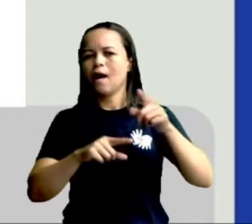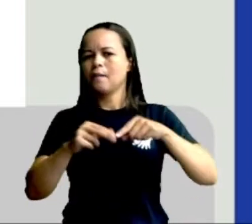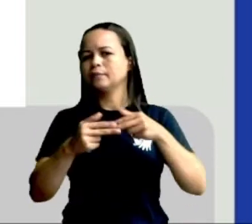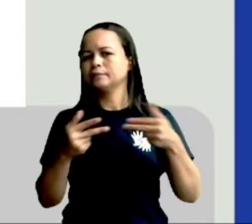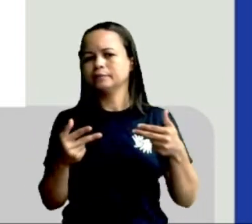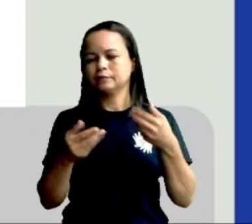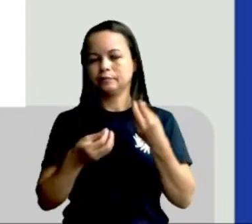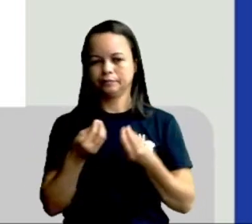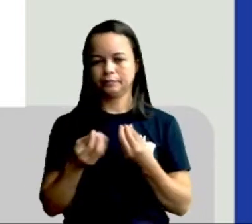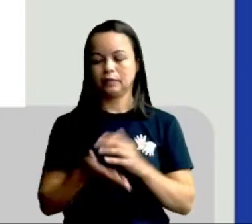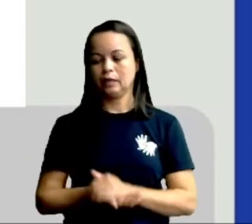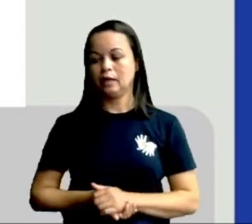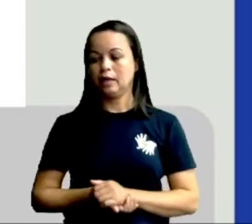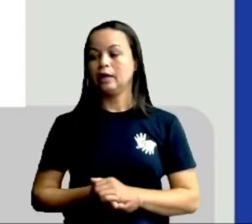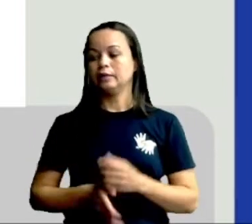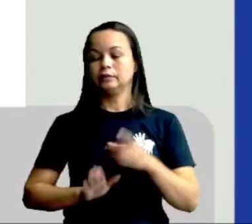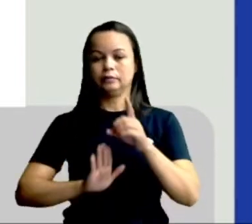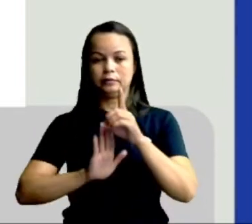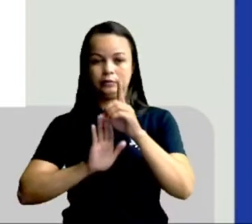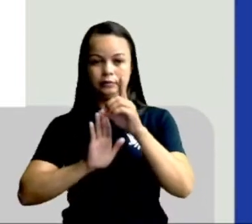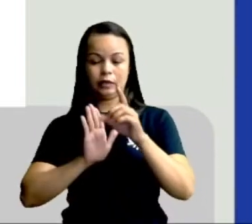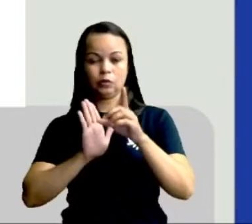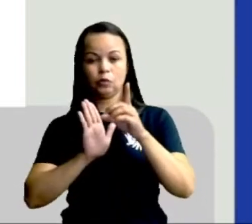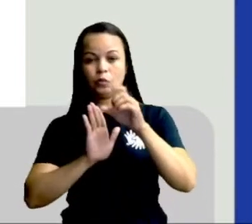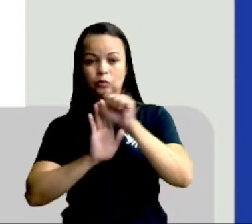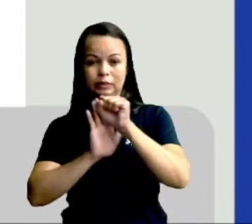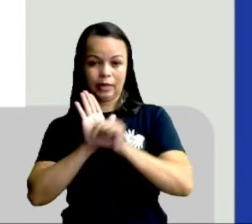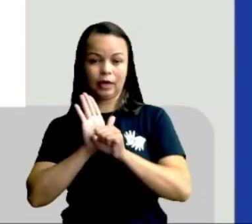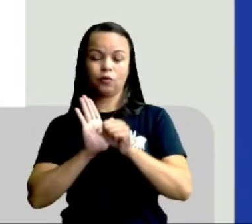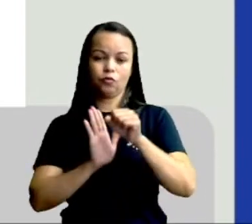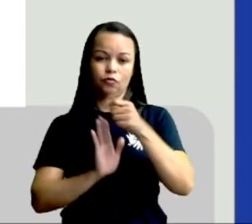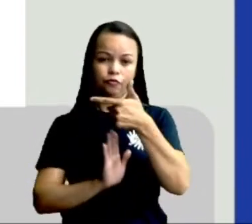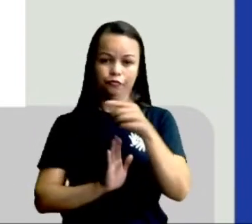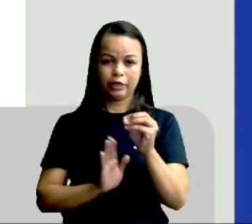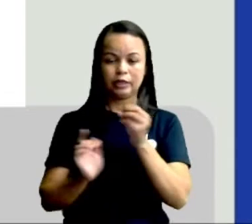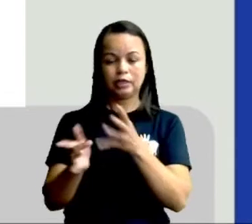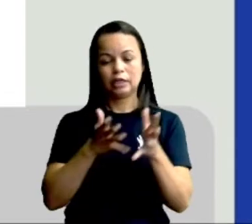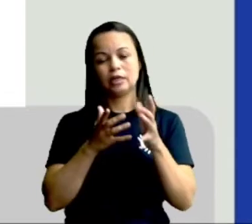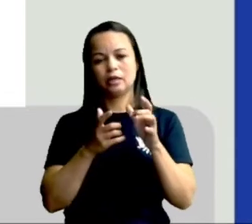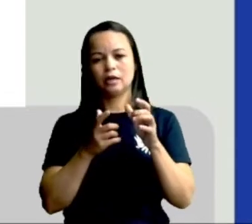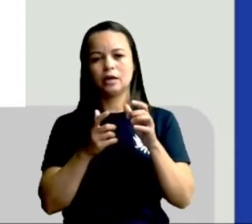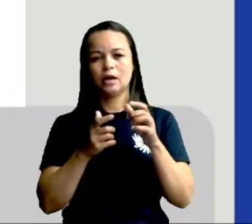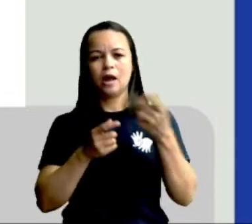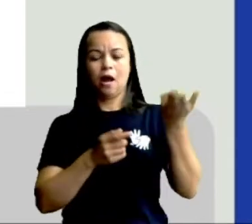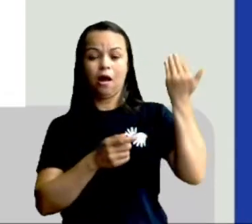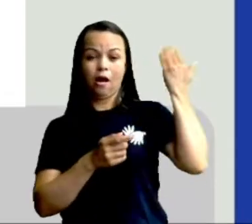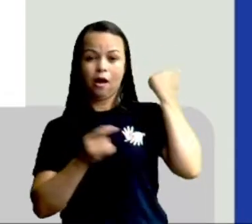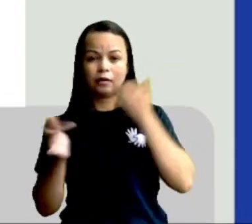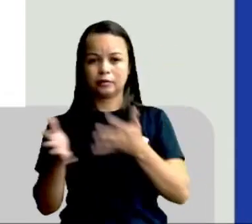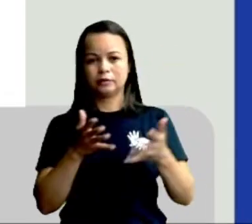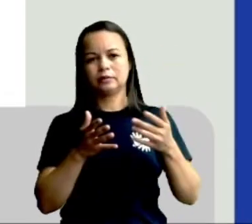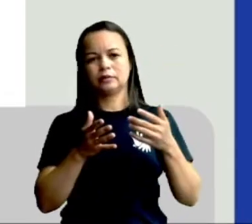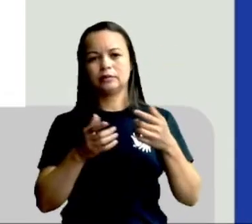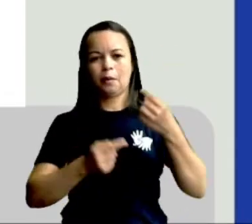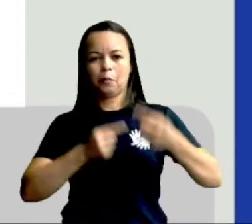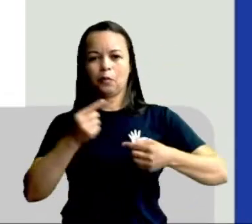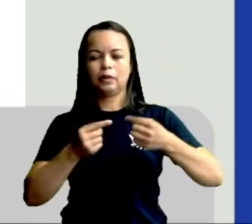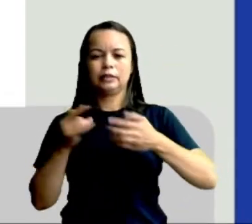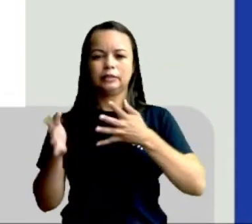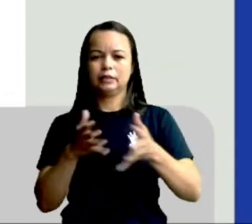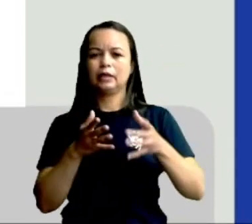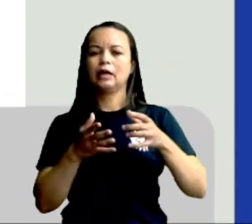Então, na segunda metade do século XX, ainda lá atrás, a política para o setor concentrou-se nos recursos do